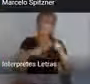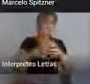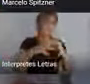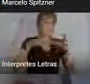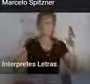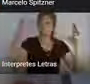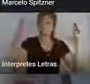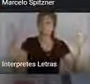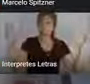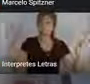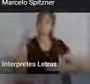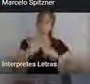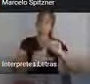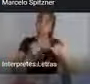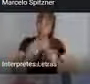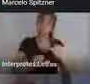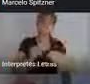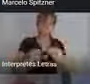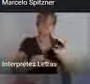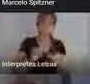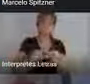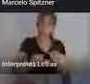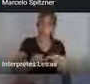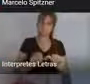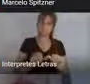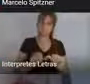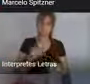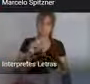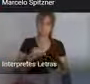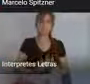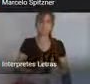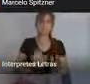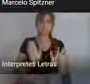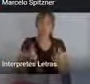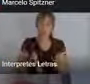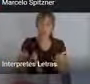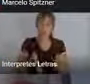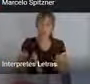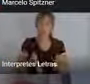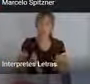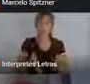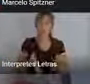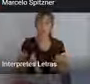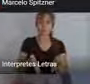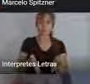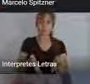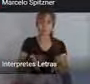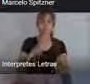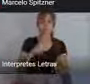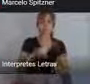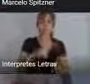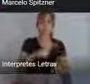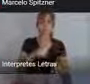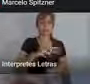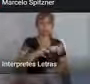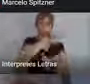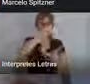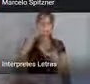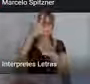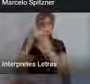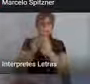ela é mutante, ela é presente. E hoje, com o fenômeno da globalização, da revolução